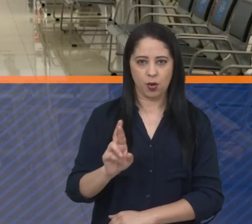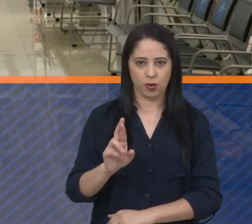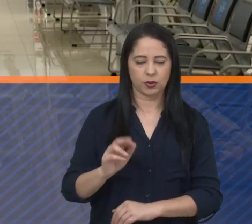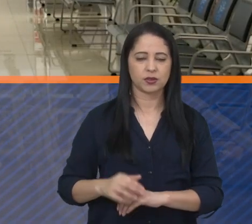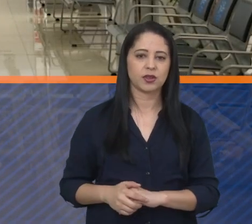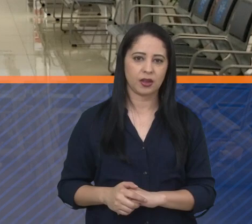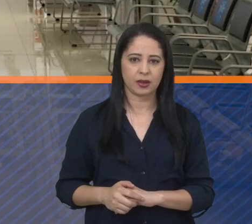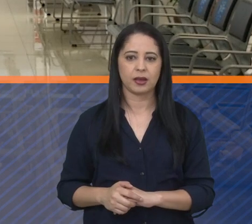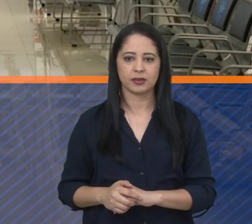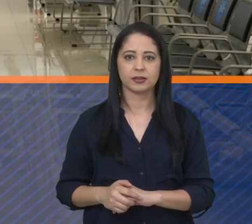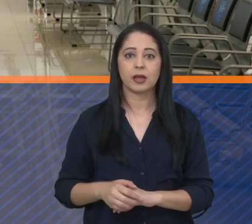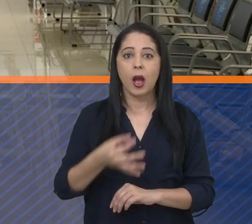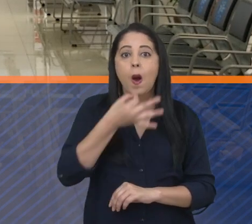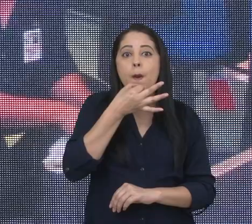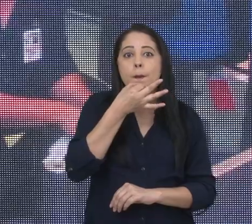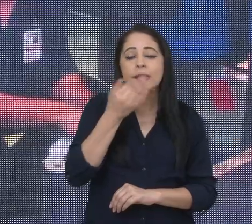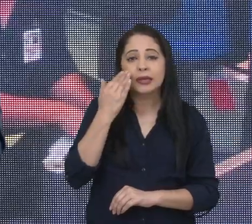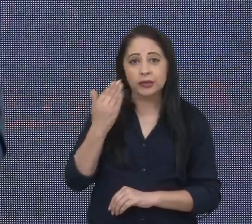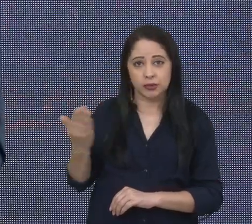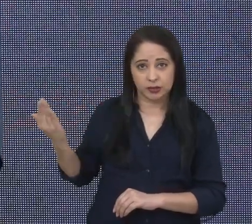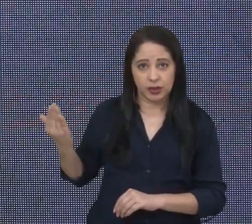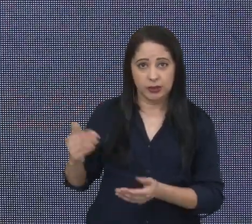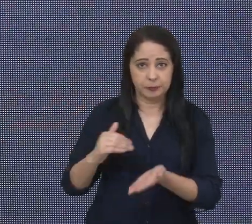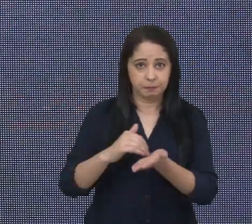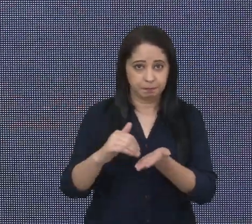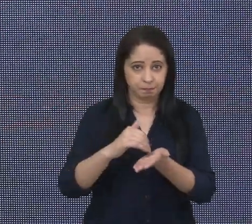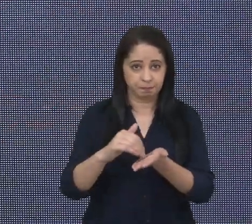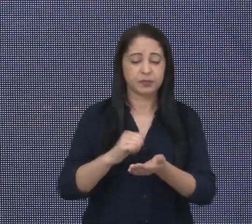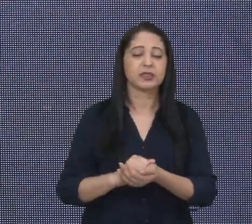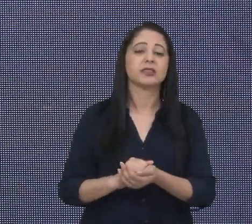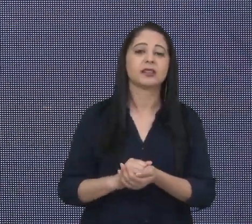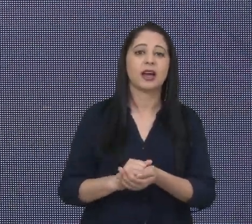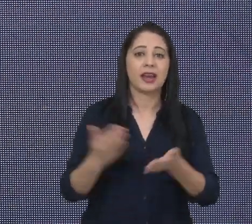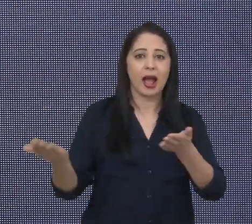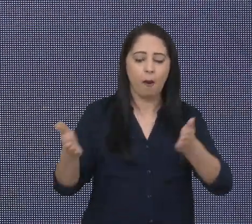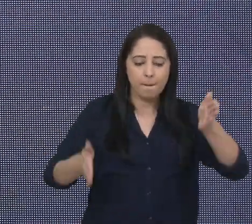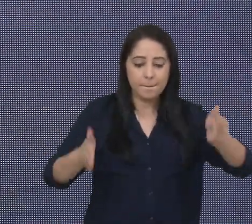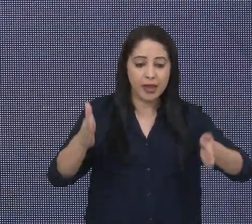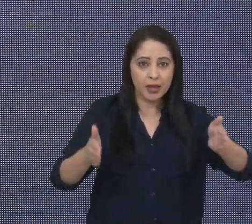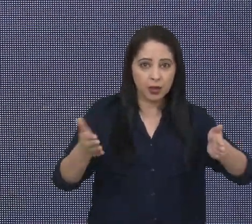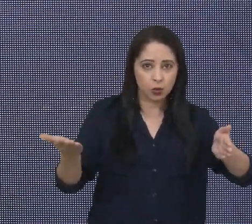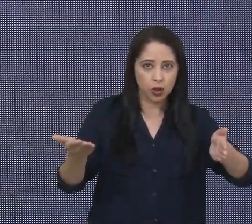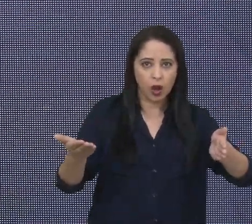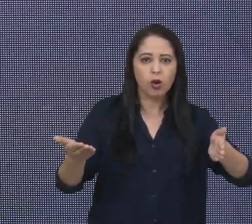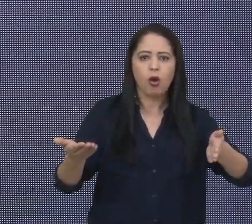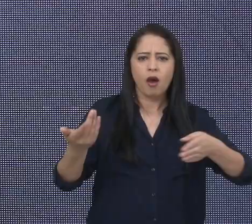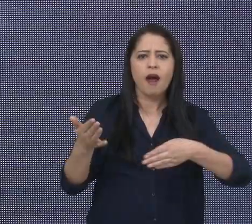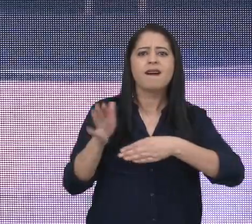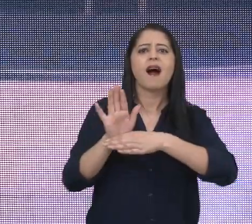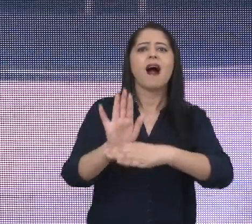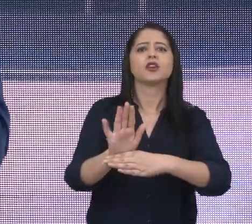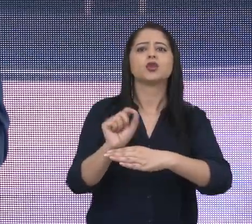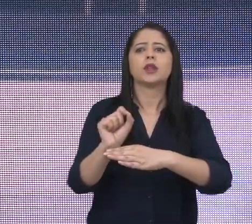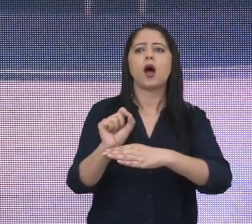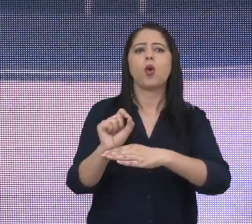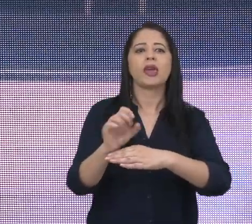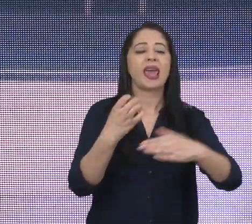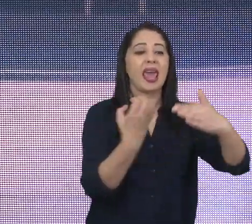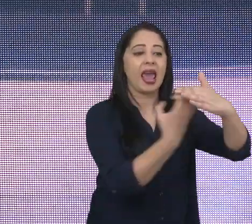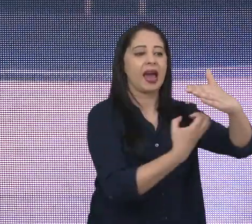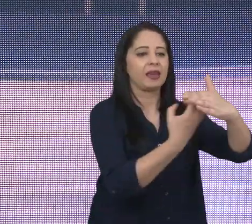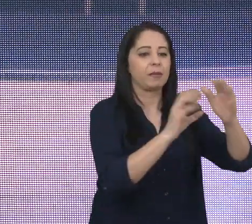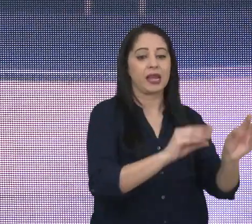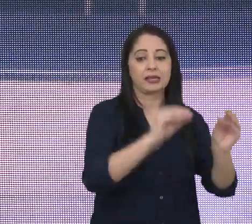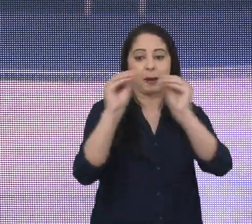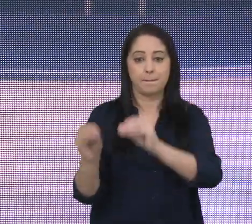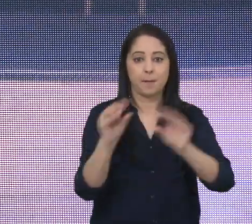de reais durante o período. Segundo o secretário nacional de aviação civil, essa nova fase do aeroporto pode